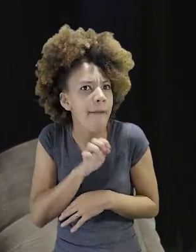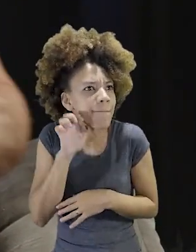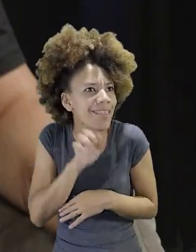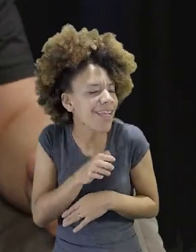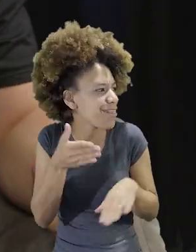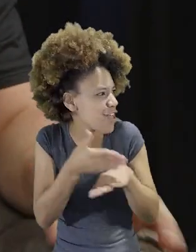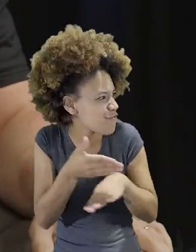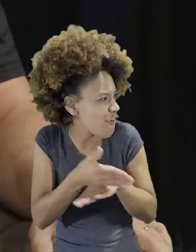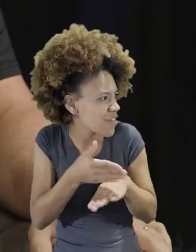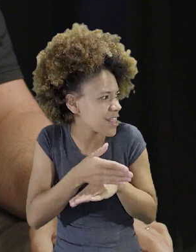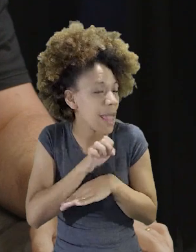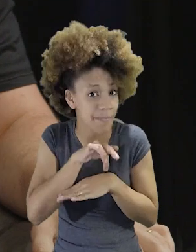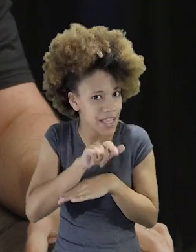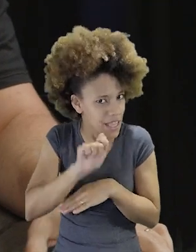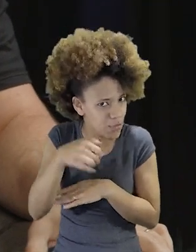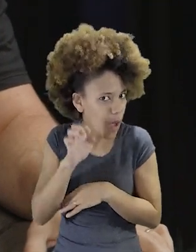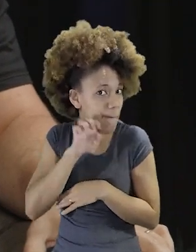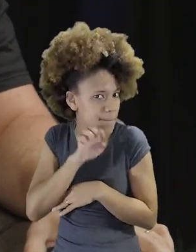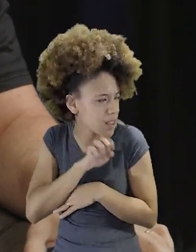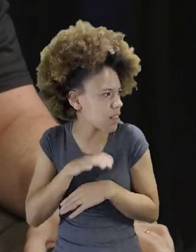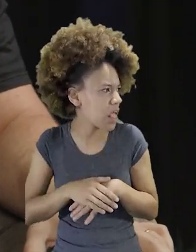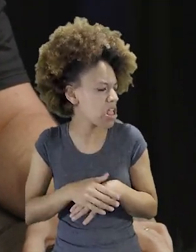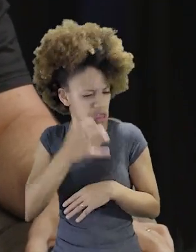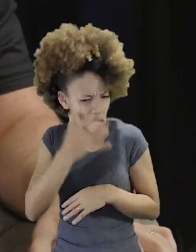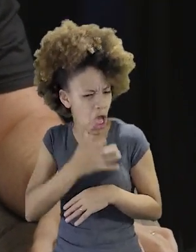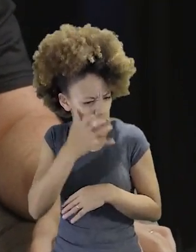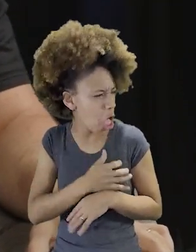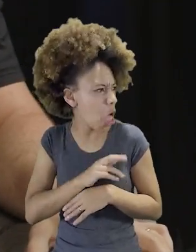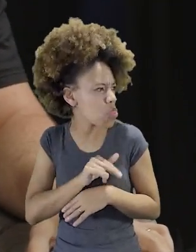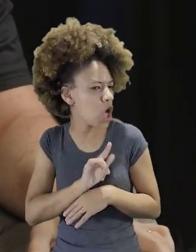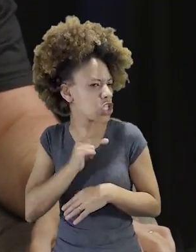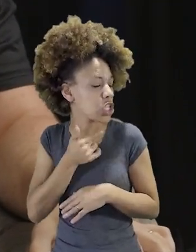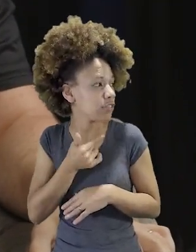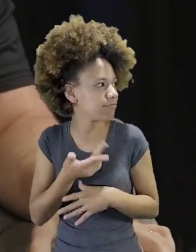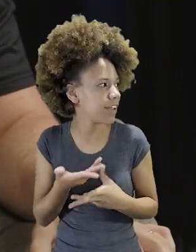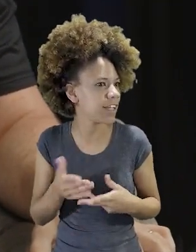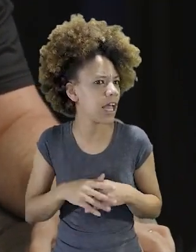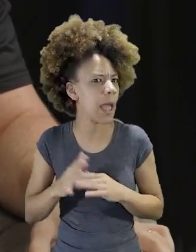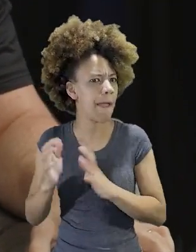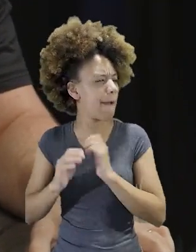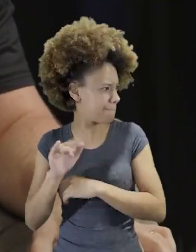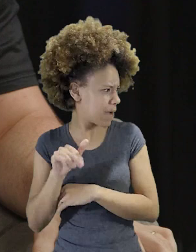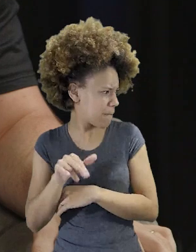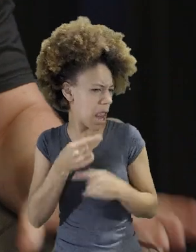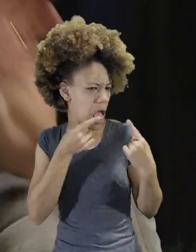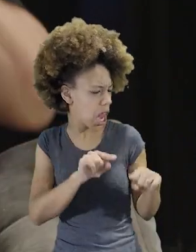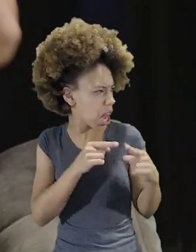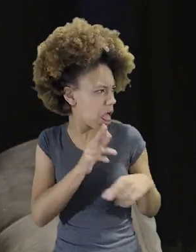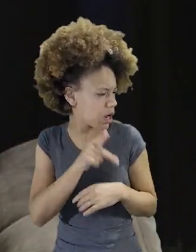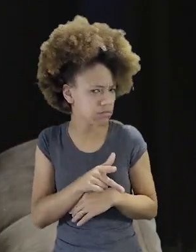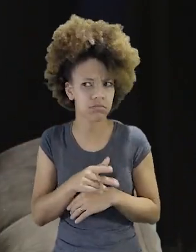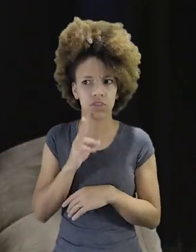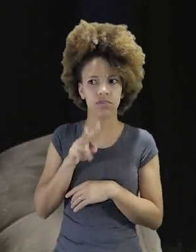falava assim cara eu vejo sempre envolvido na do sério ele nunca sorri e tal né até aquela Barbara gansa tretou